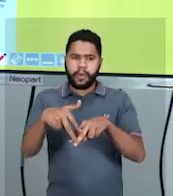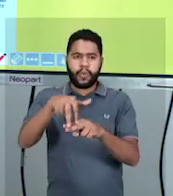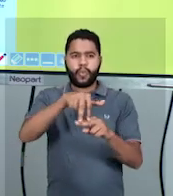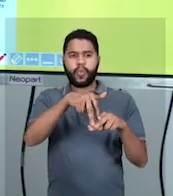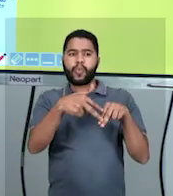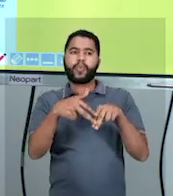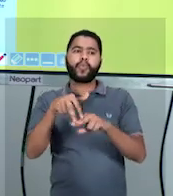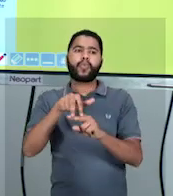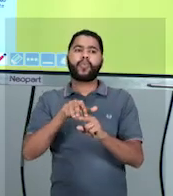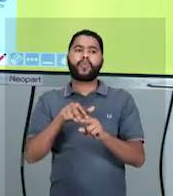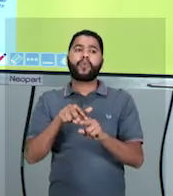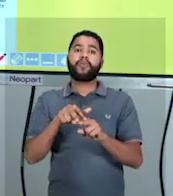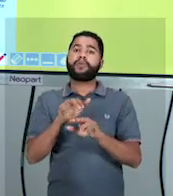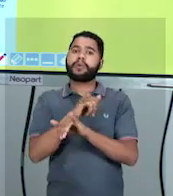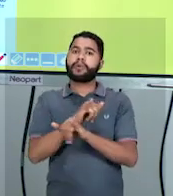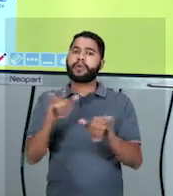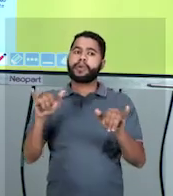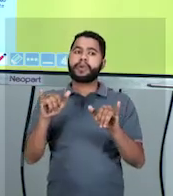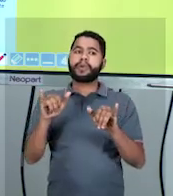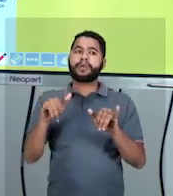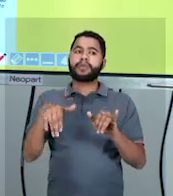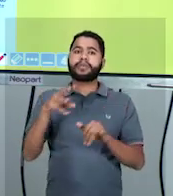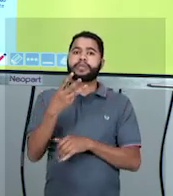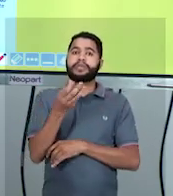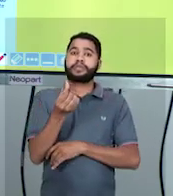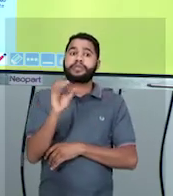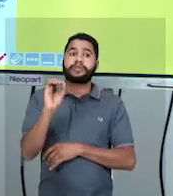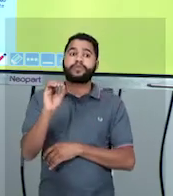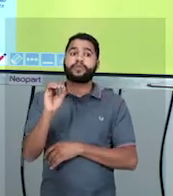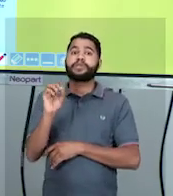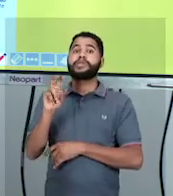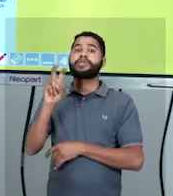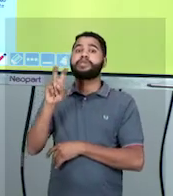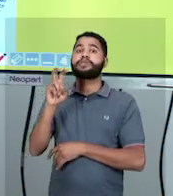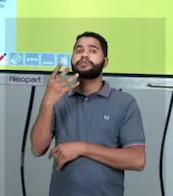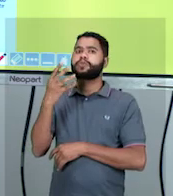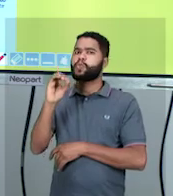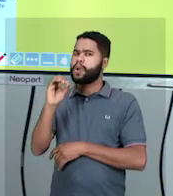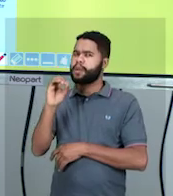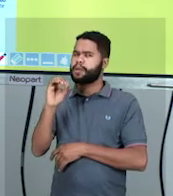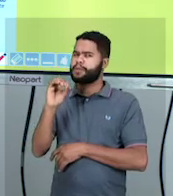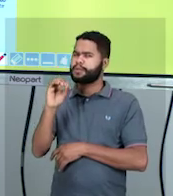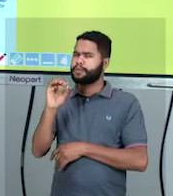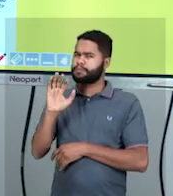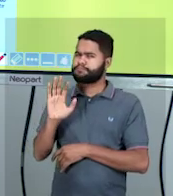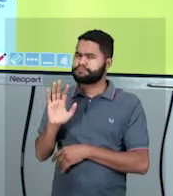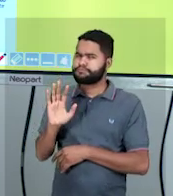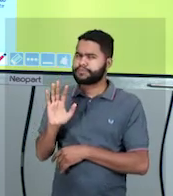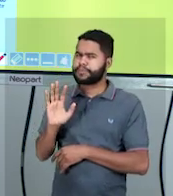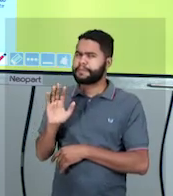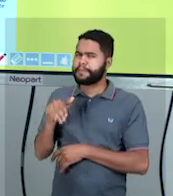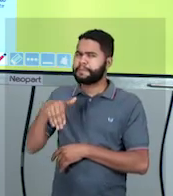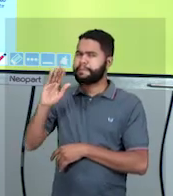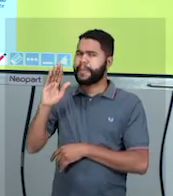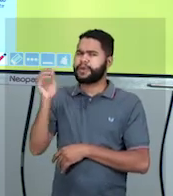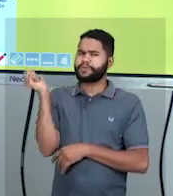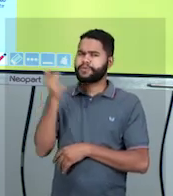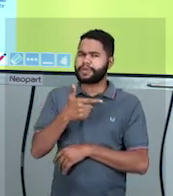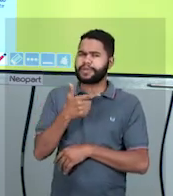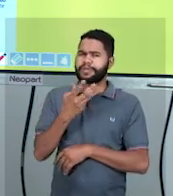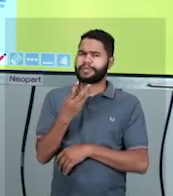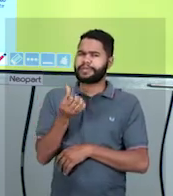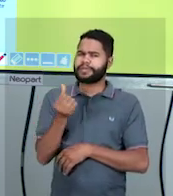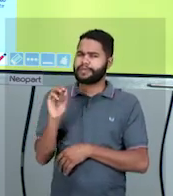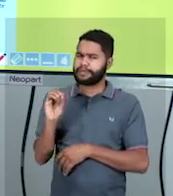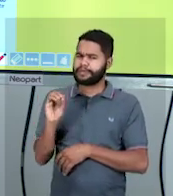que é o comentário inflação ele fez um 360 ele fez um 540 Olha só 540 passou 30 60